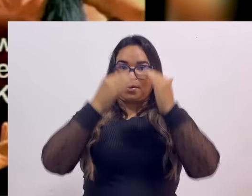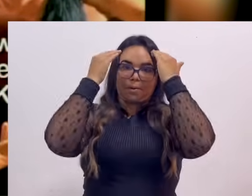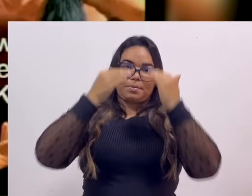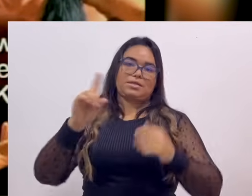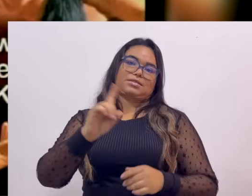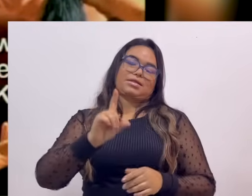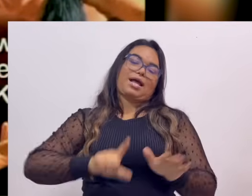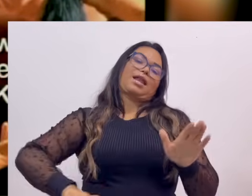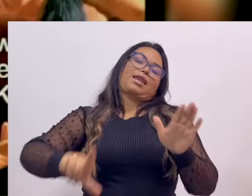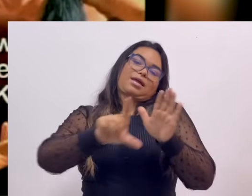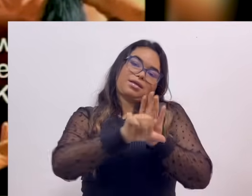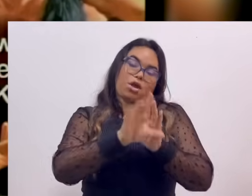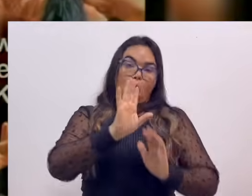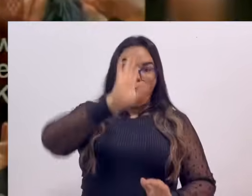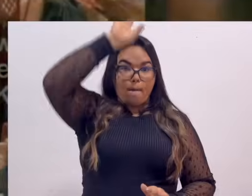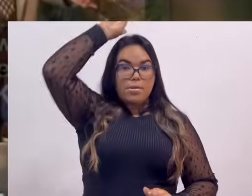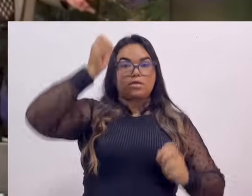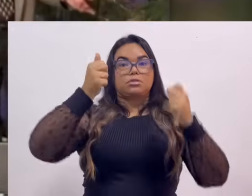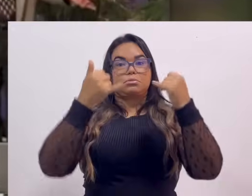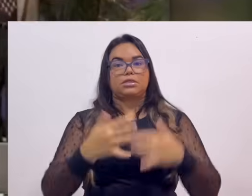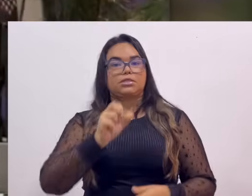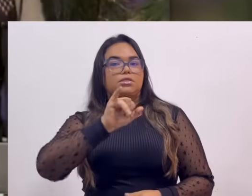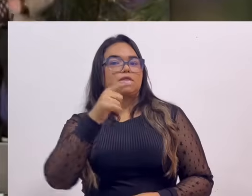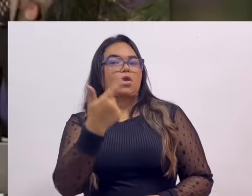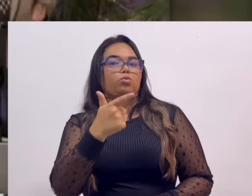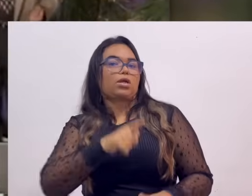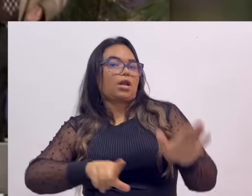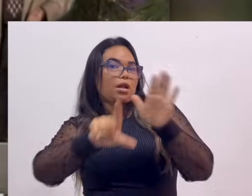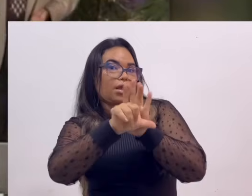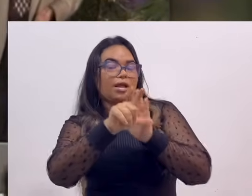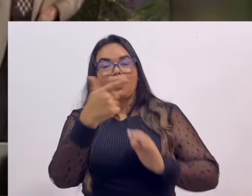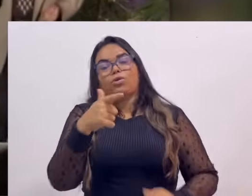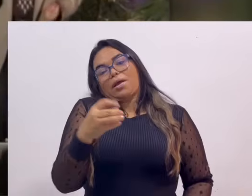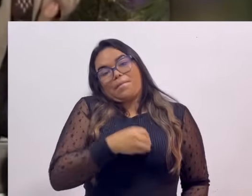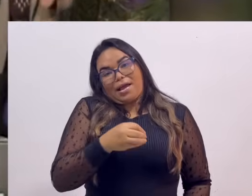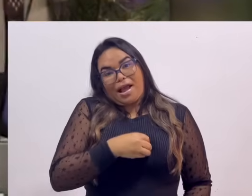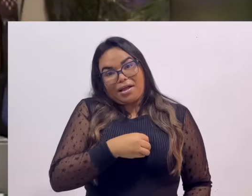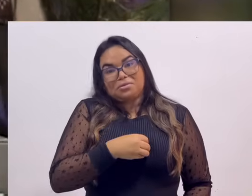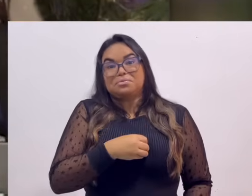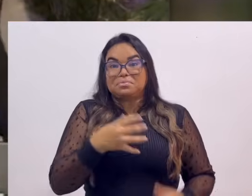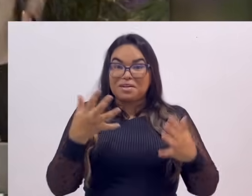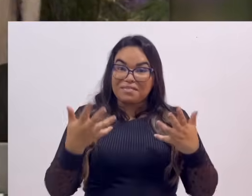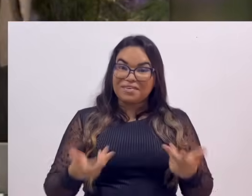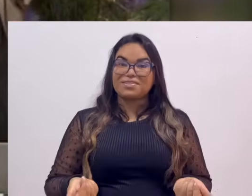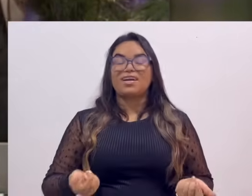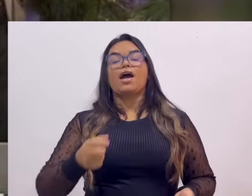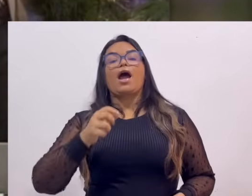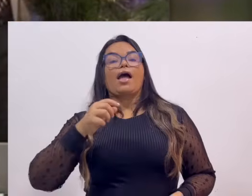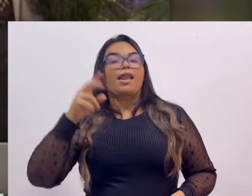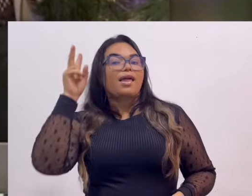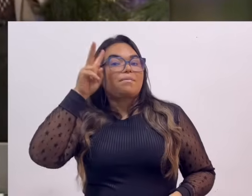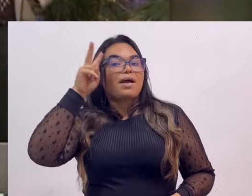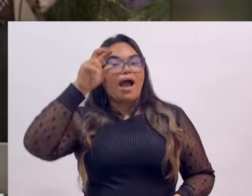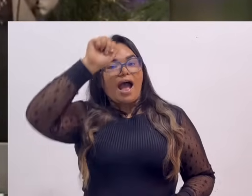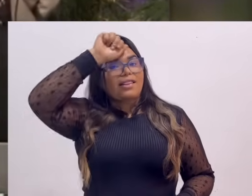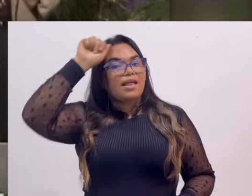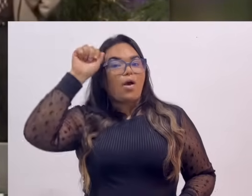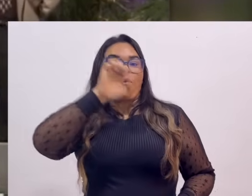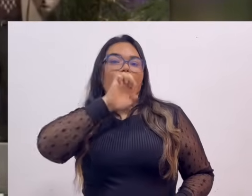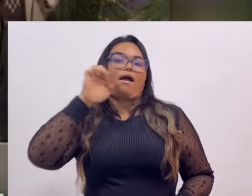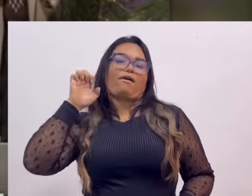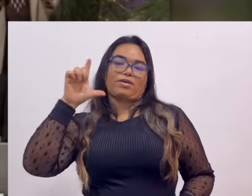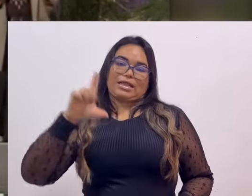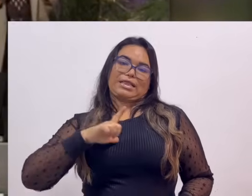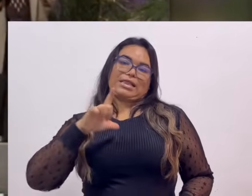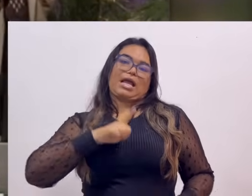Onde não há lei, também não há transgressão. Fascinante. Portanto, Adão e Eva tiveram uma lei. Eles